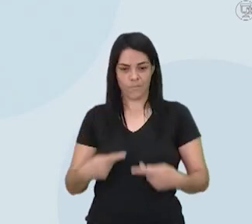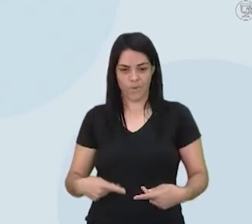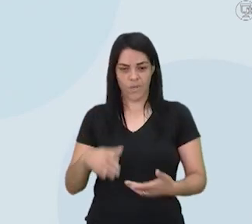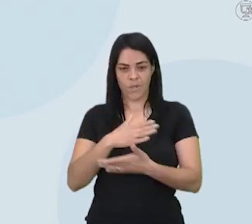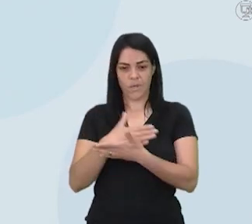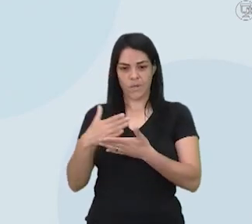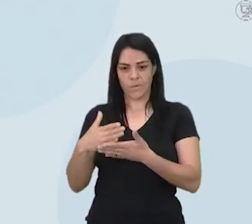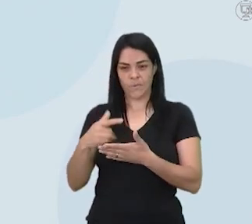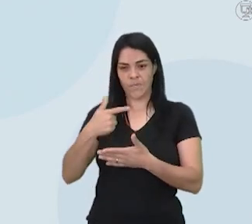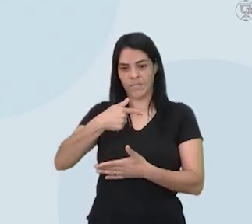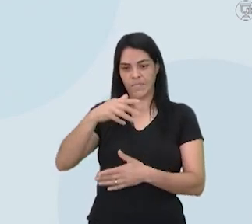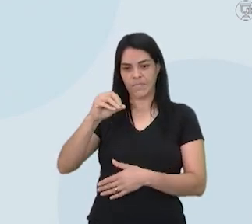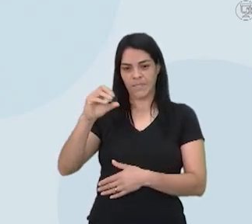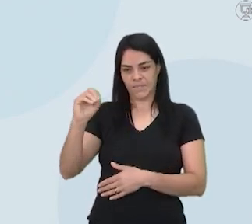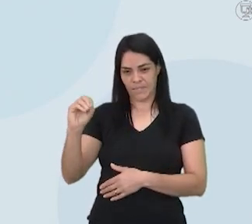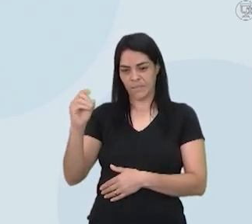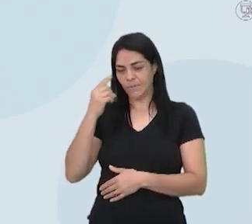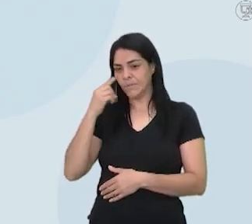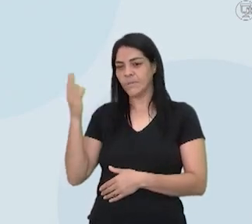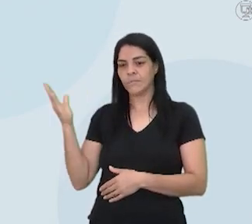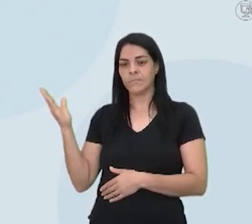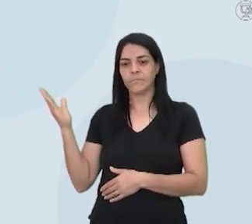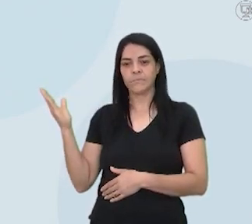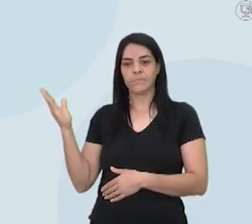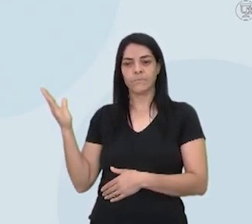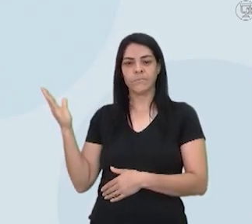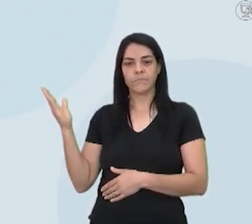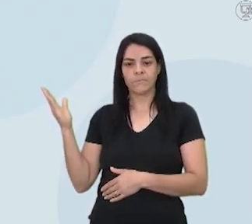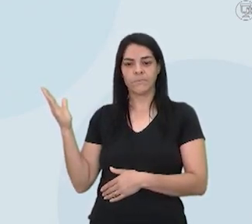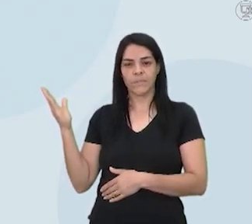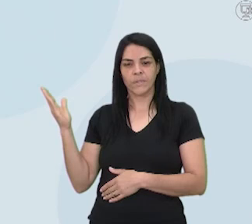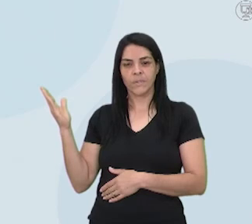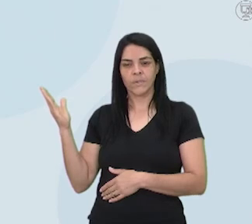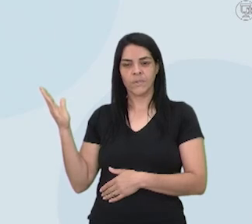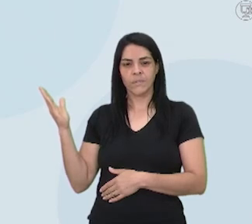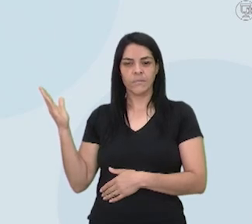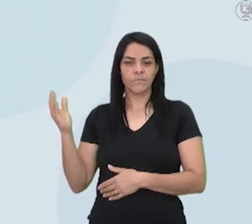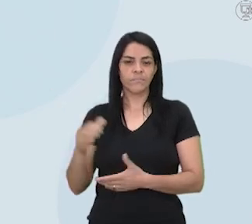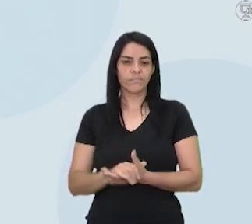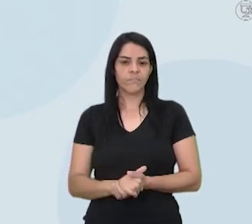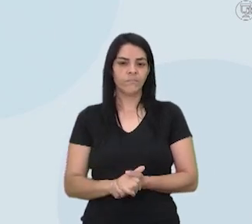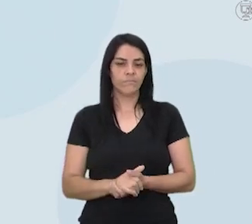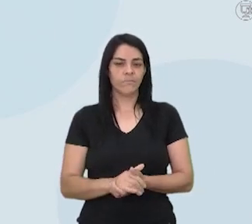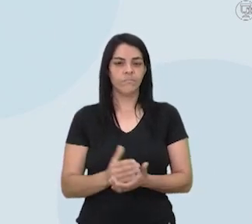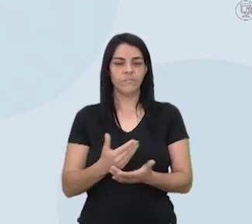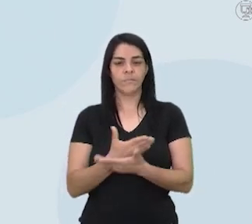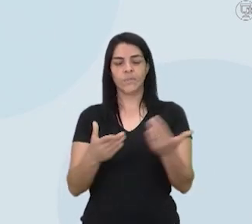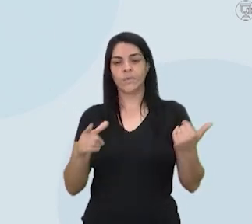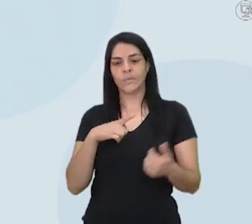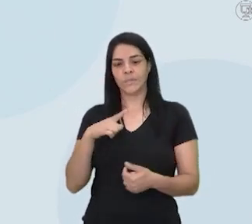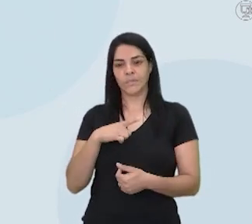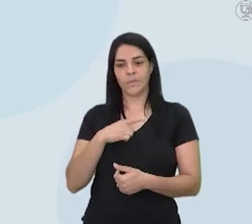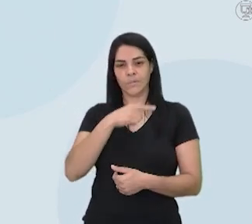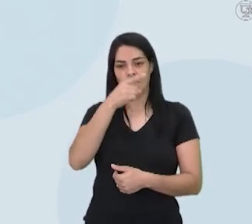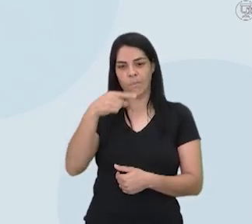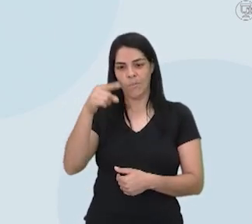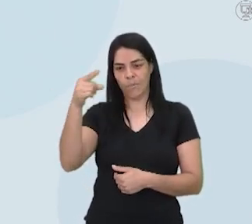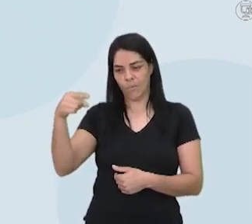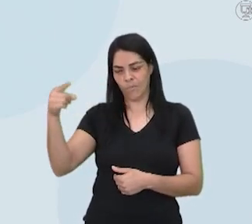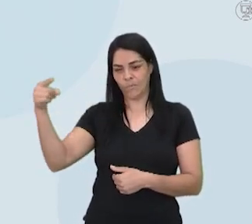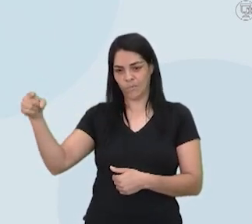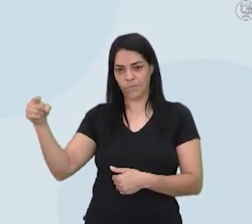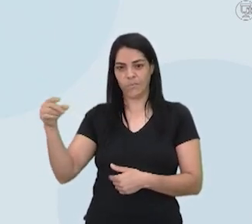de 700 e vai nanômetros, tá? Então a gente tem aí o comprimento de onda em